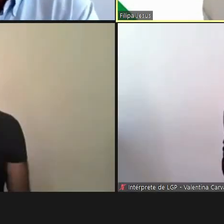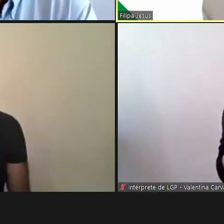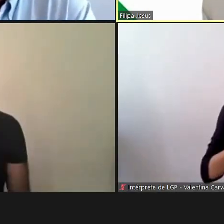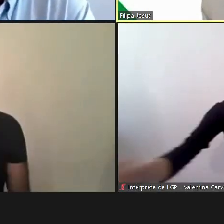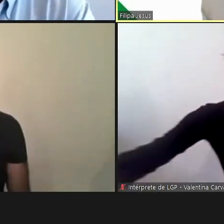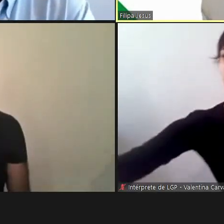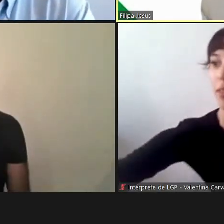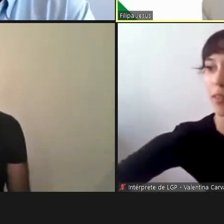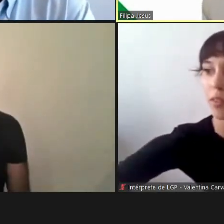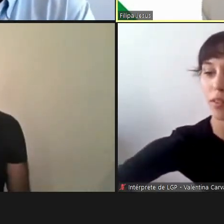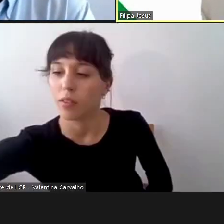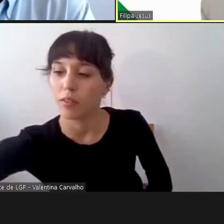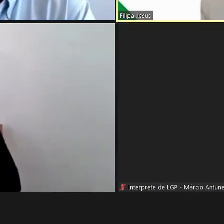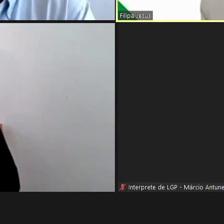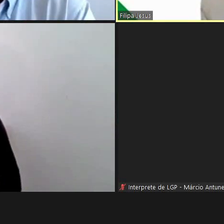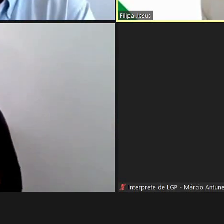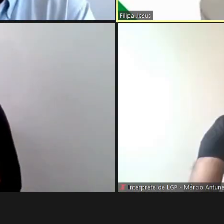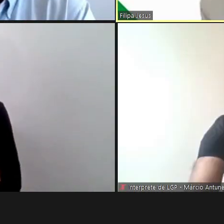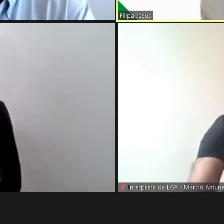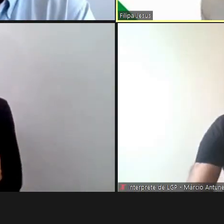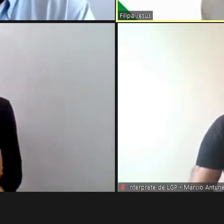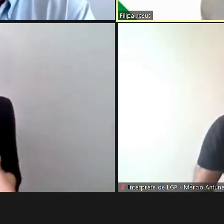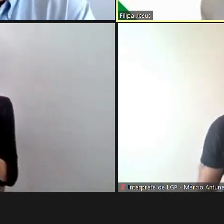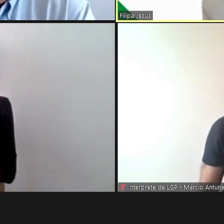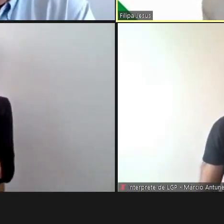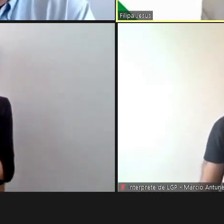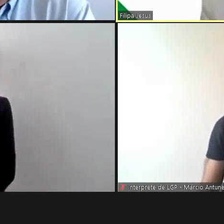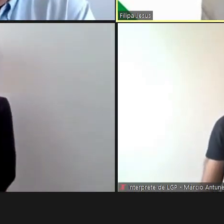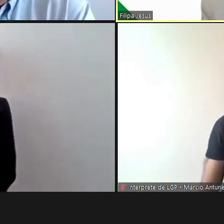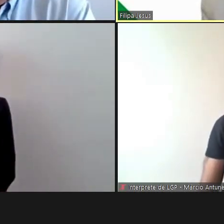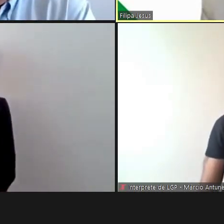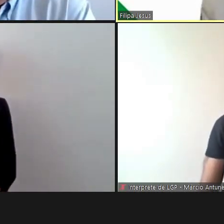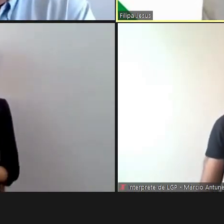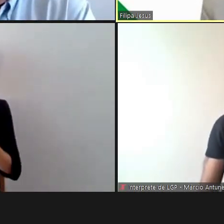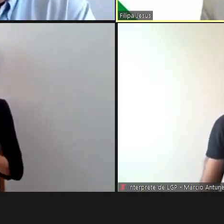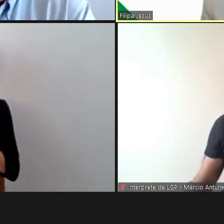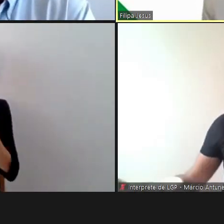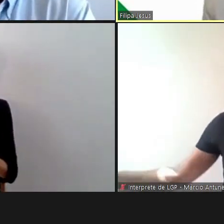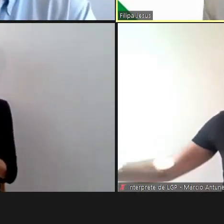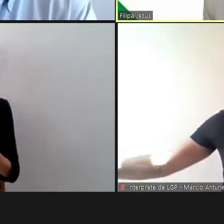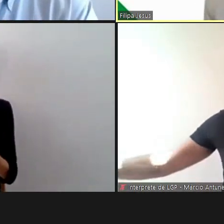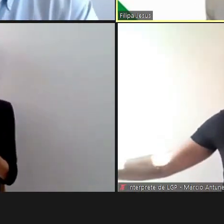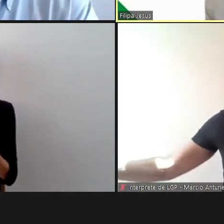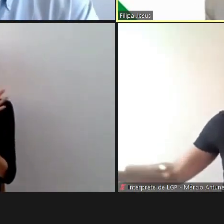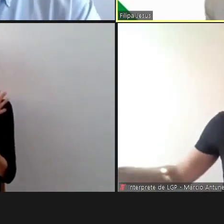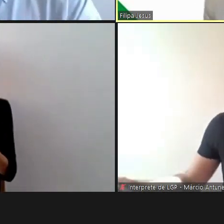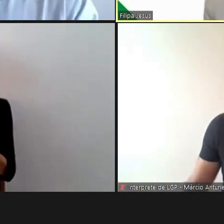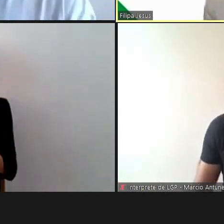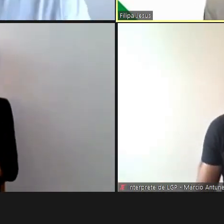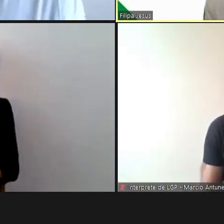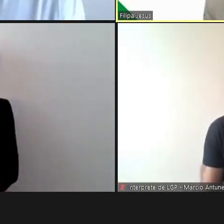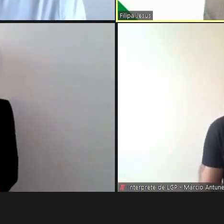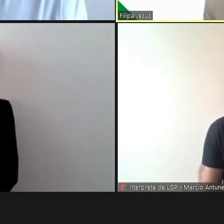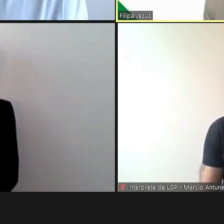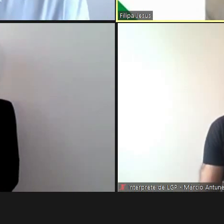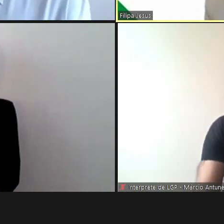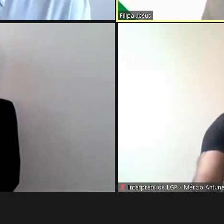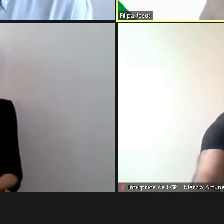responder algumas questões e colocar algumas questões também que me ficaram das intervenções anteriores. Mas relativamente